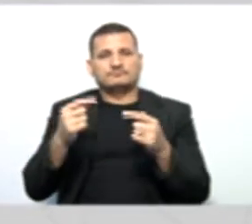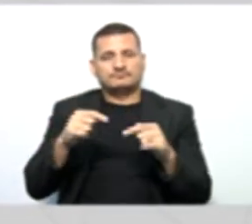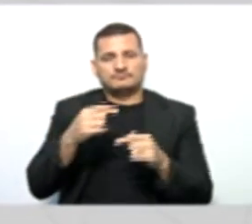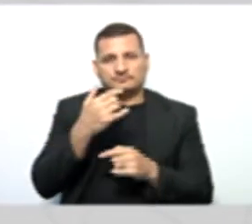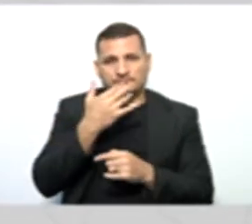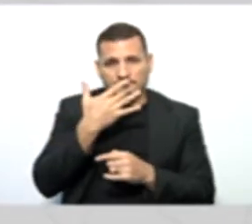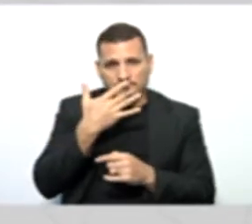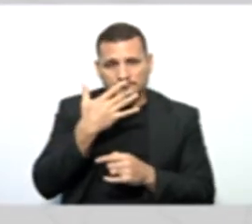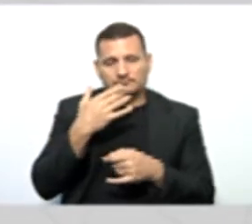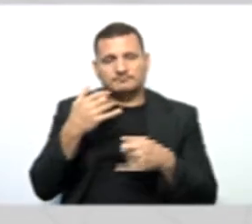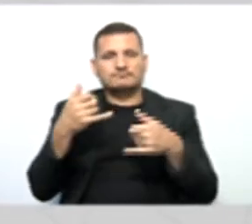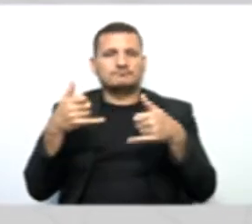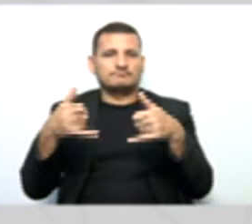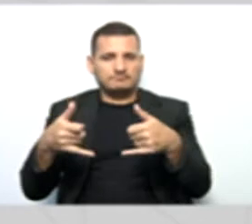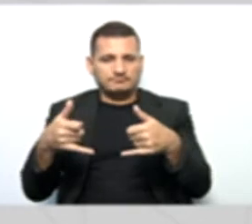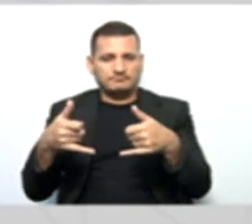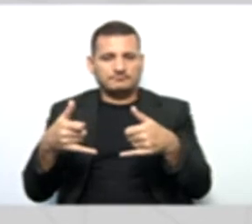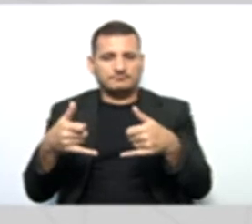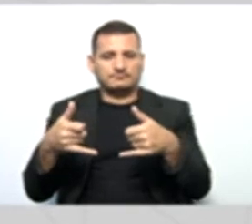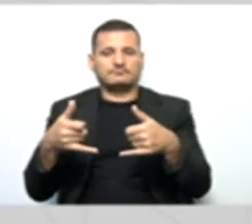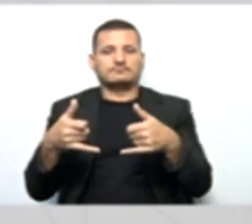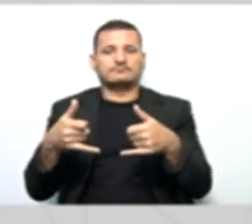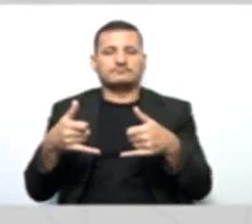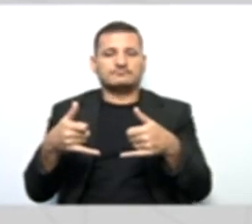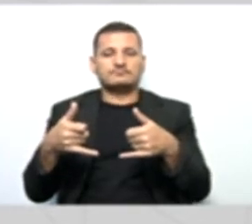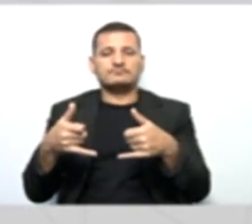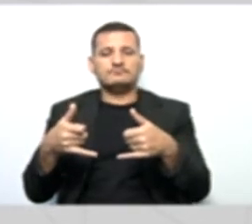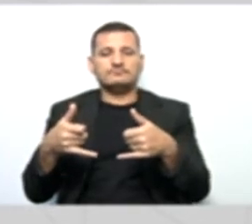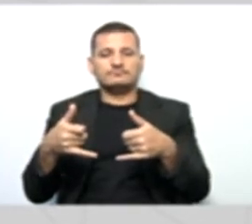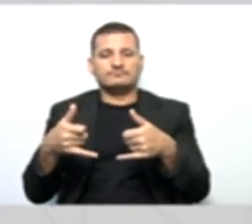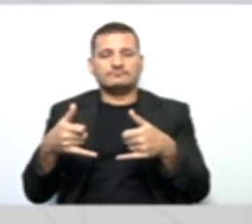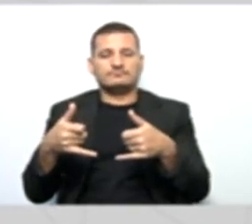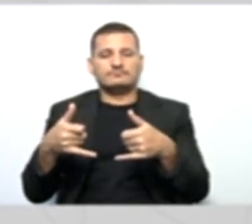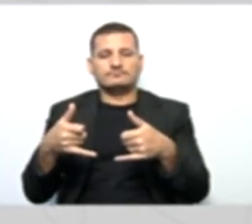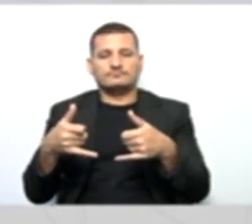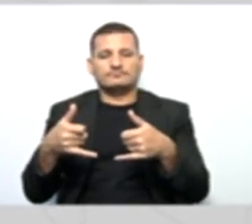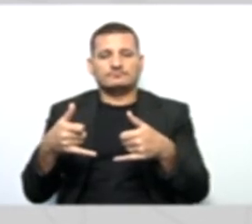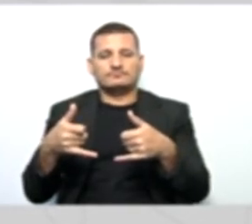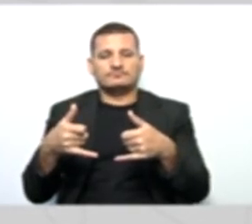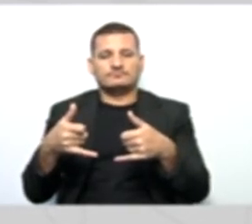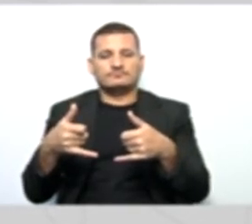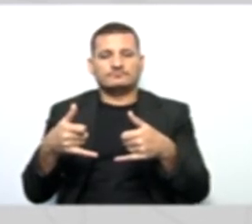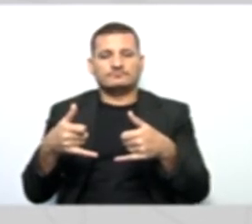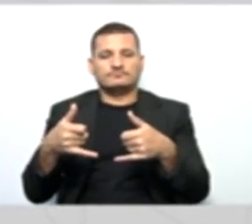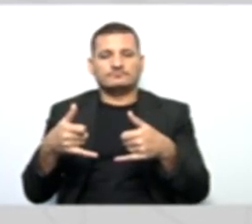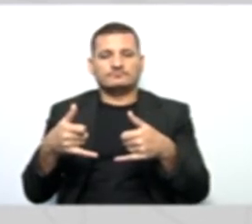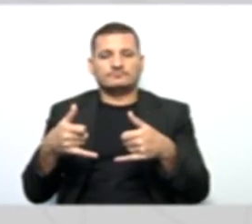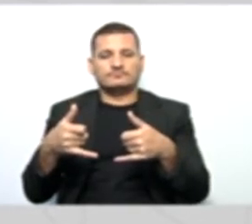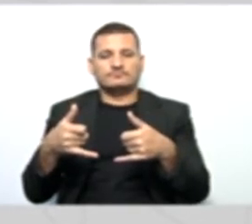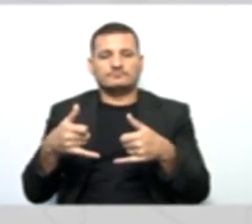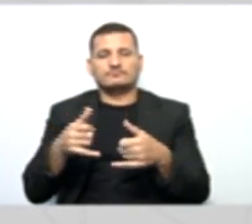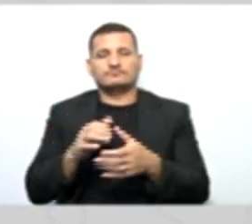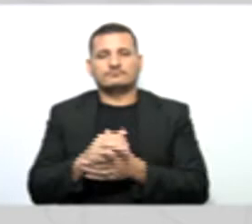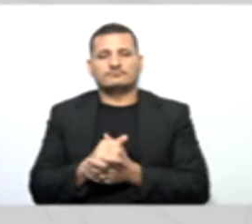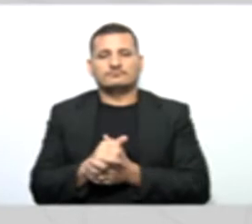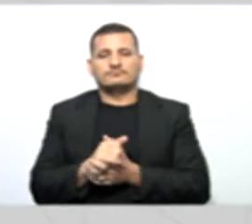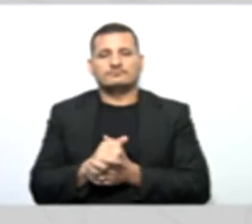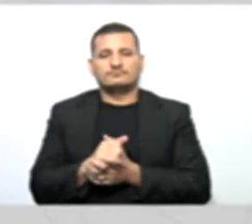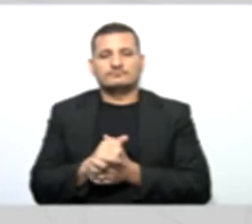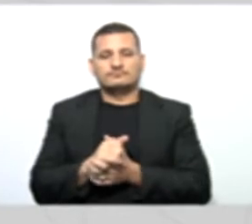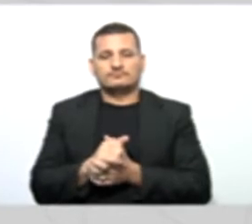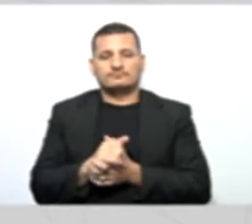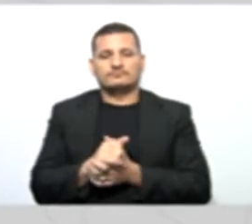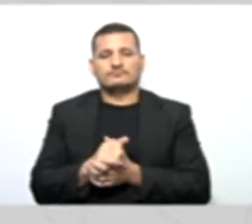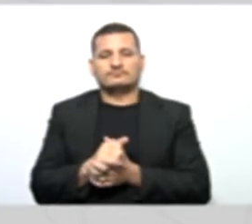a cor dela, abre e fecha chaves. Quais que são os valores que vão aparecer aí? os valores dos atributos que foram criados